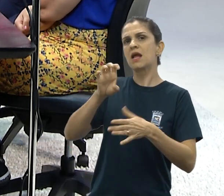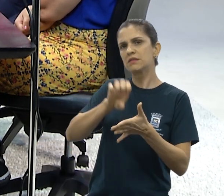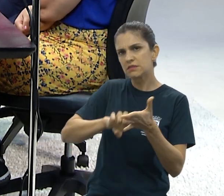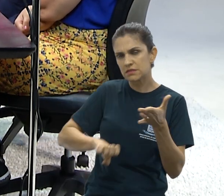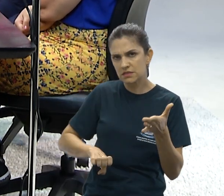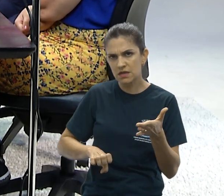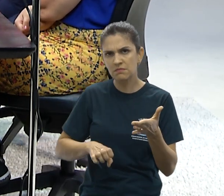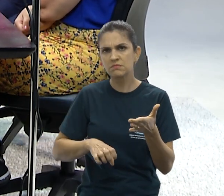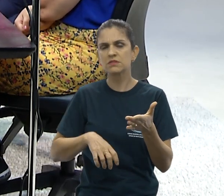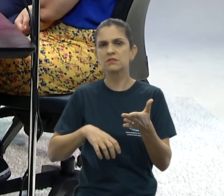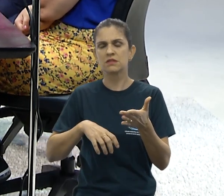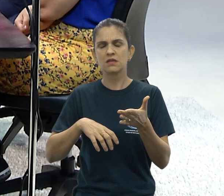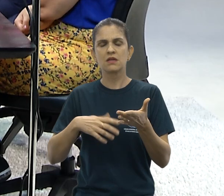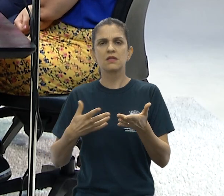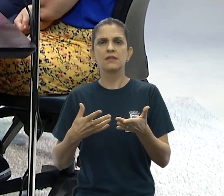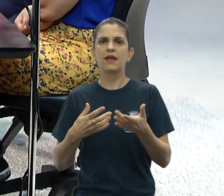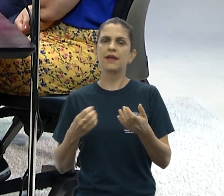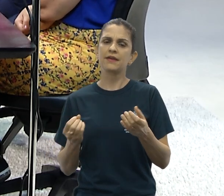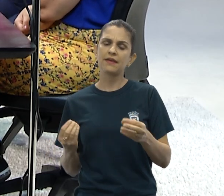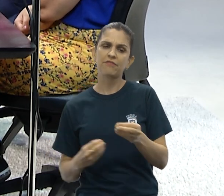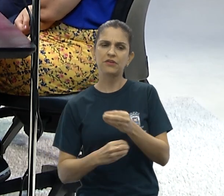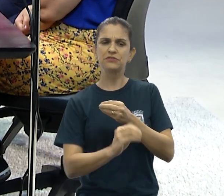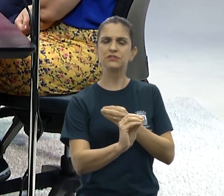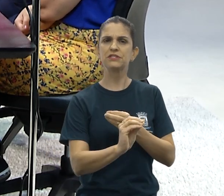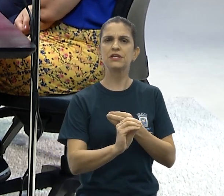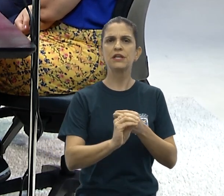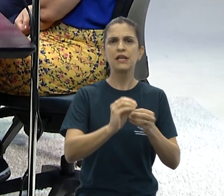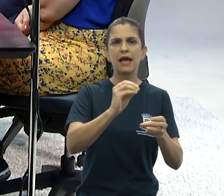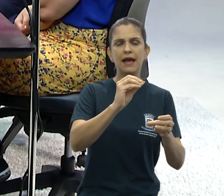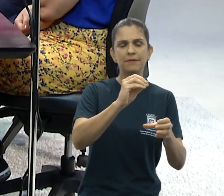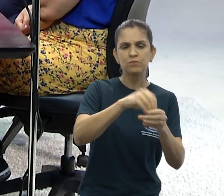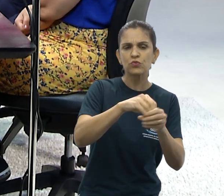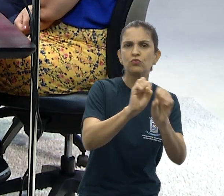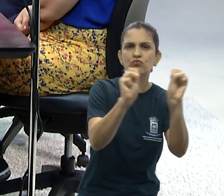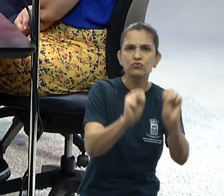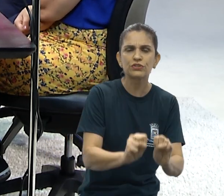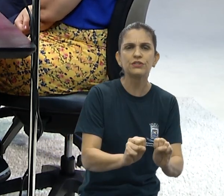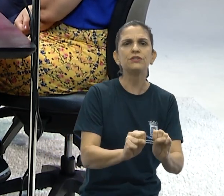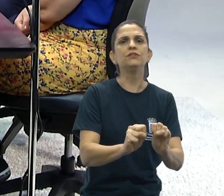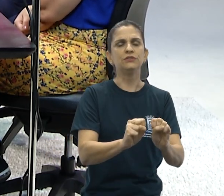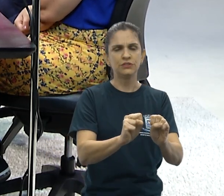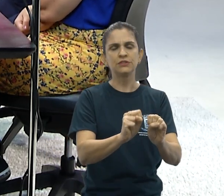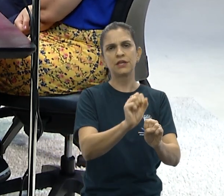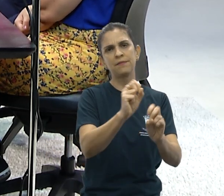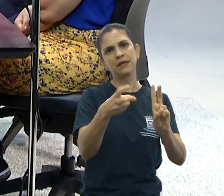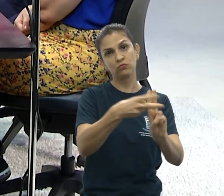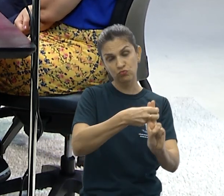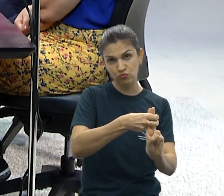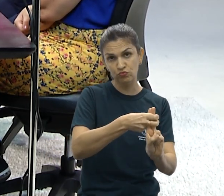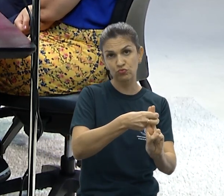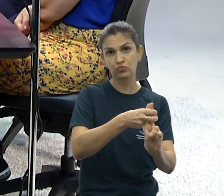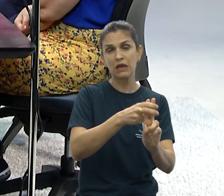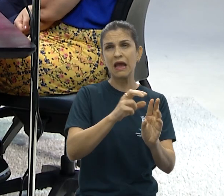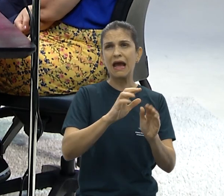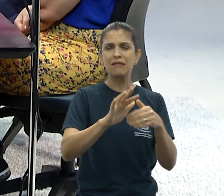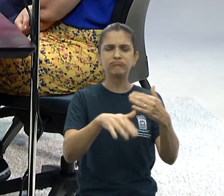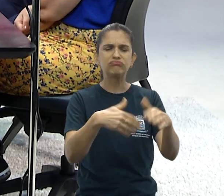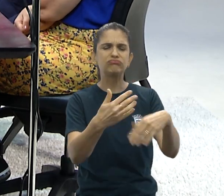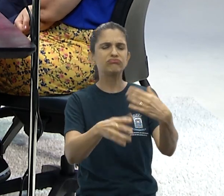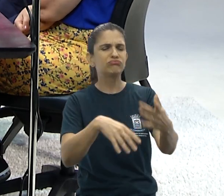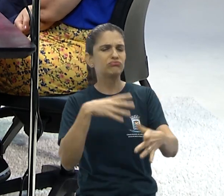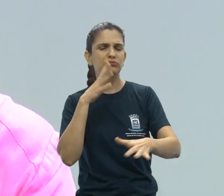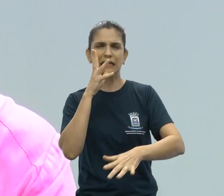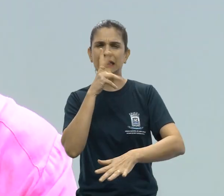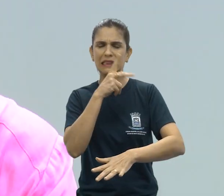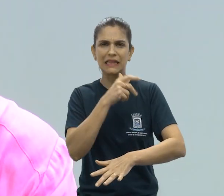não conseguir, for inserida no sistema de regulação, no SISREG, com data muito posterior ao que seria esse prazo,